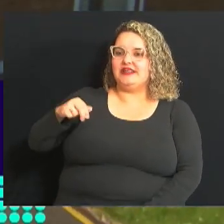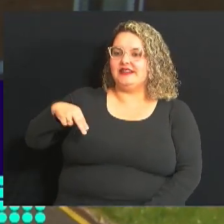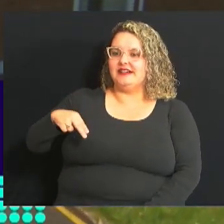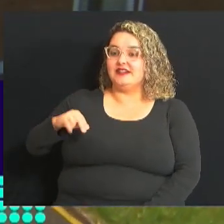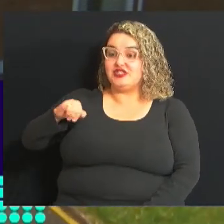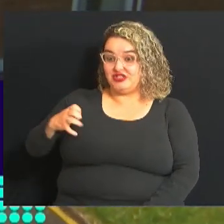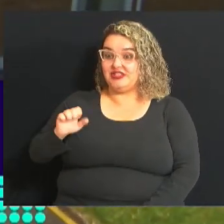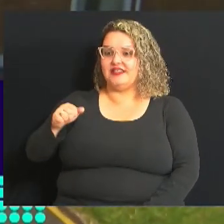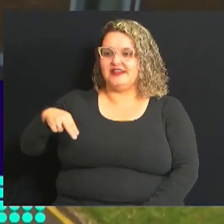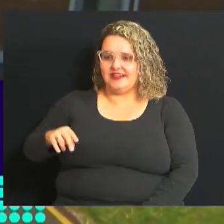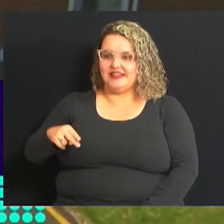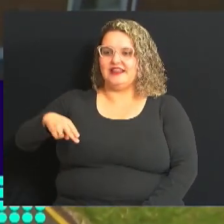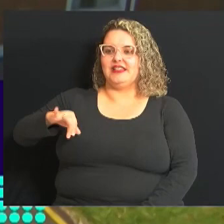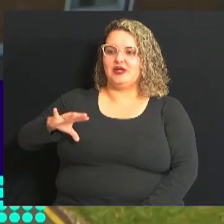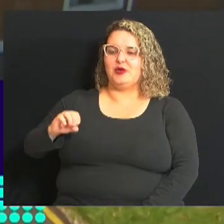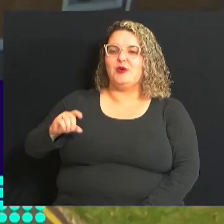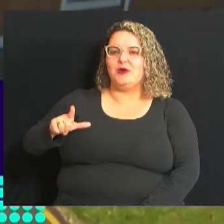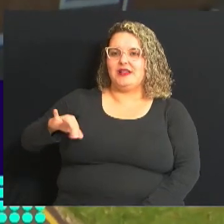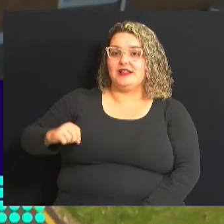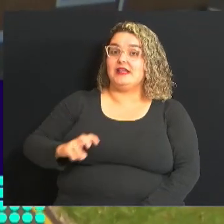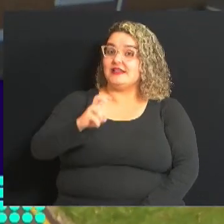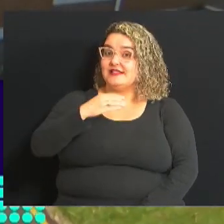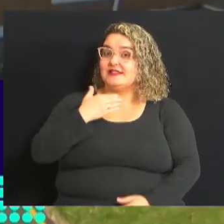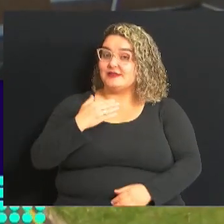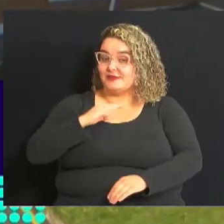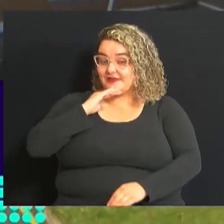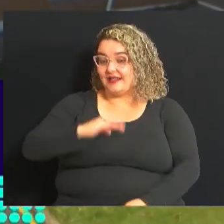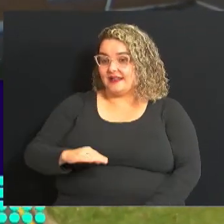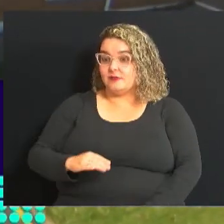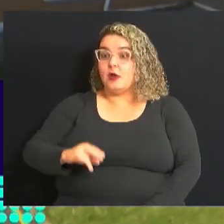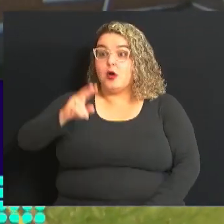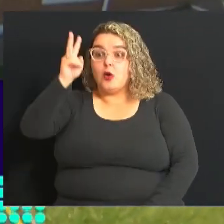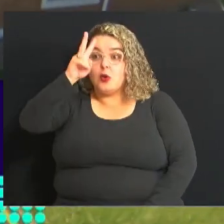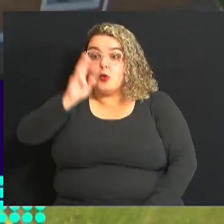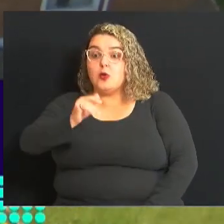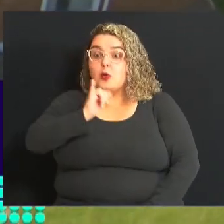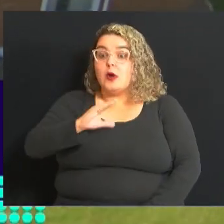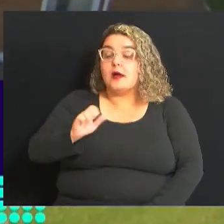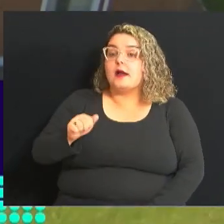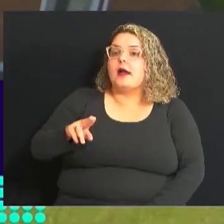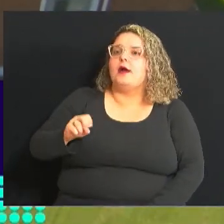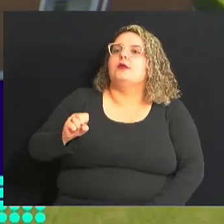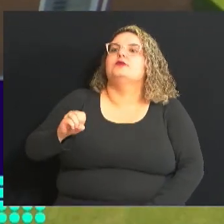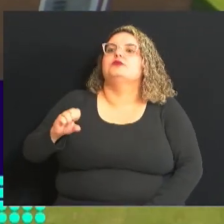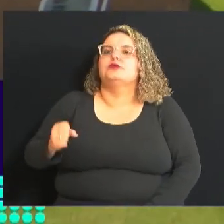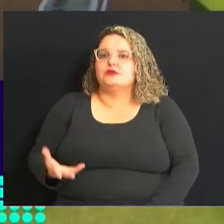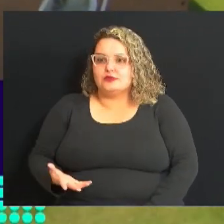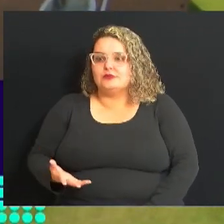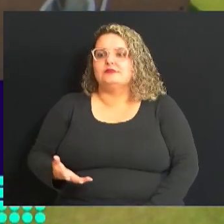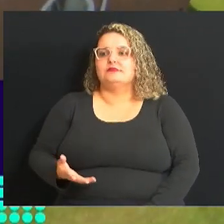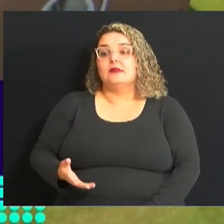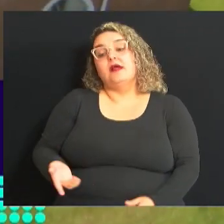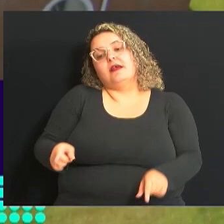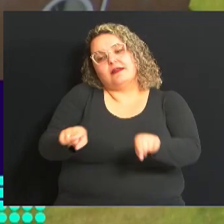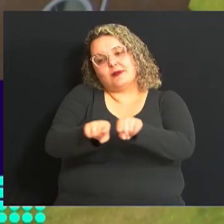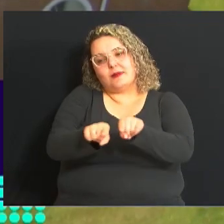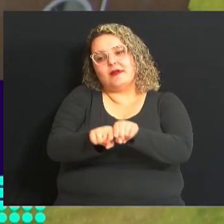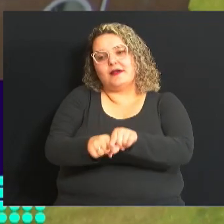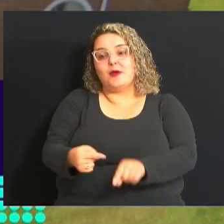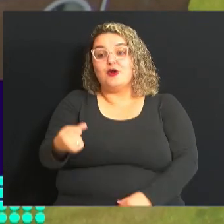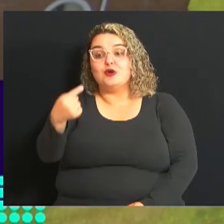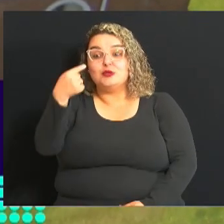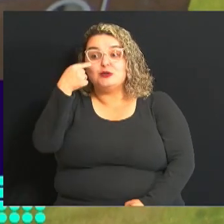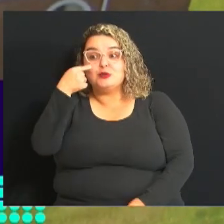a partir das 5 da tarde. Contação de histórias, causos e contos, além, é claro, da observação